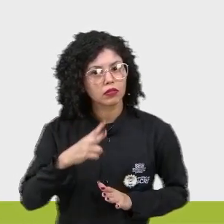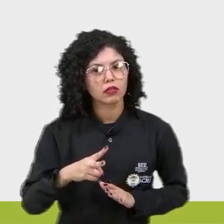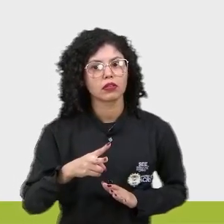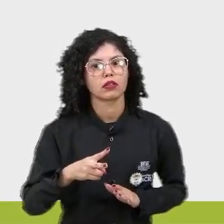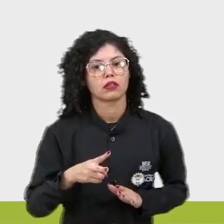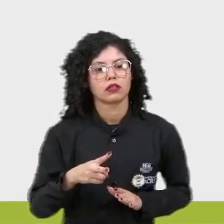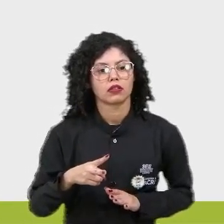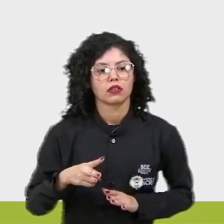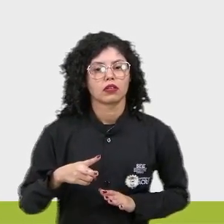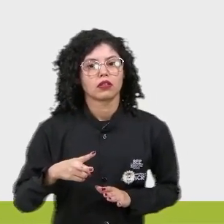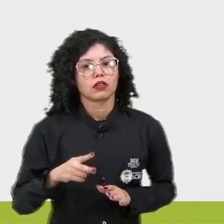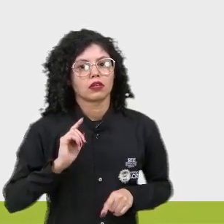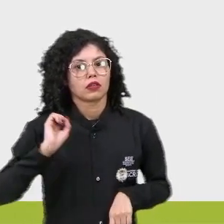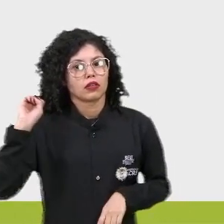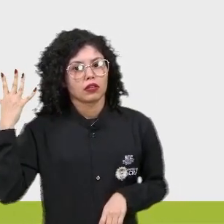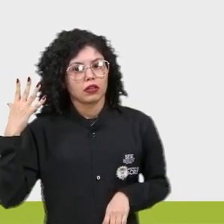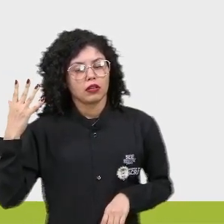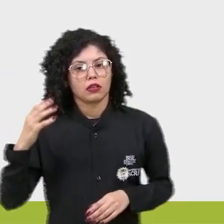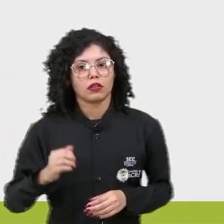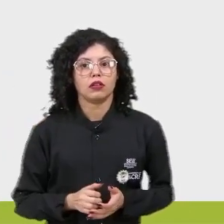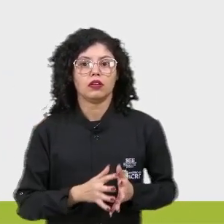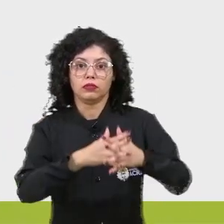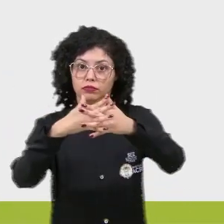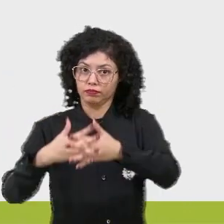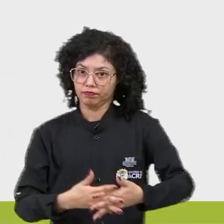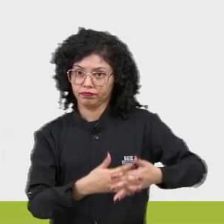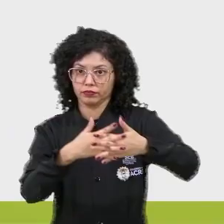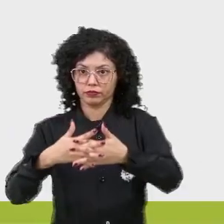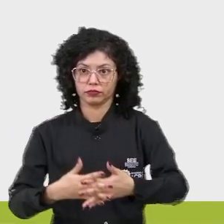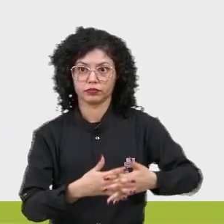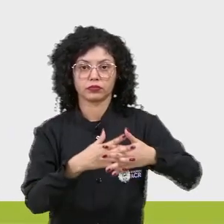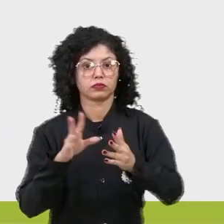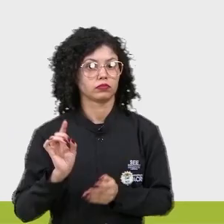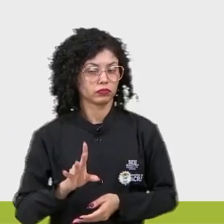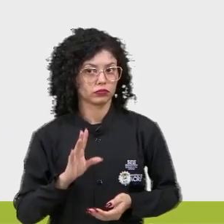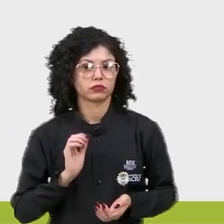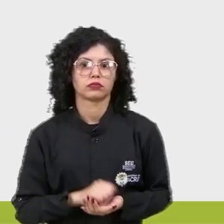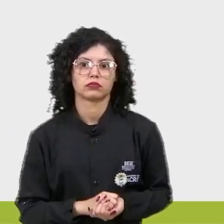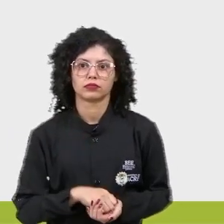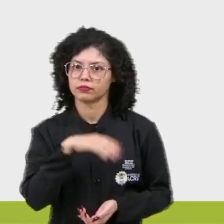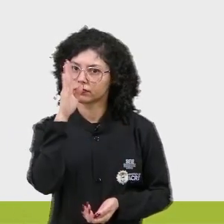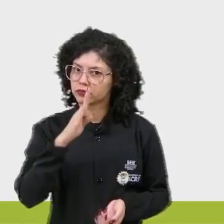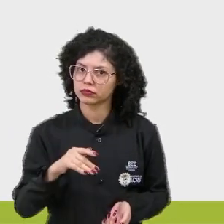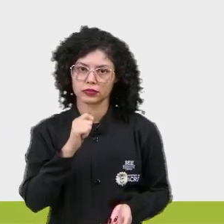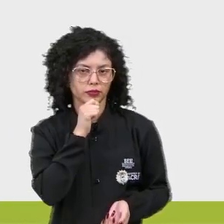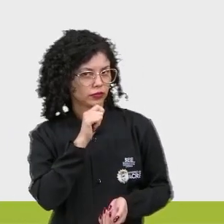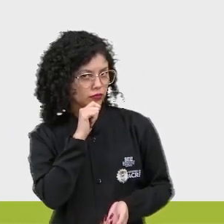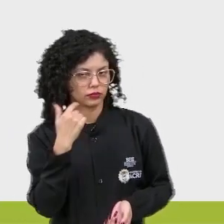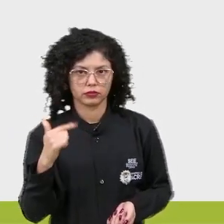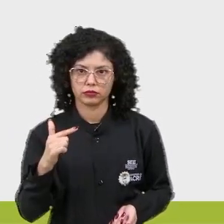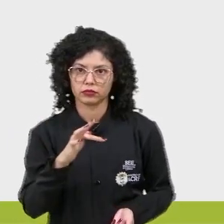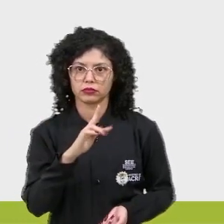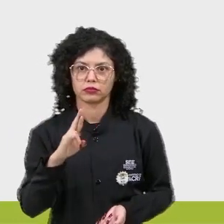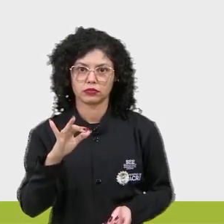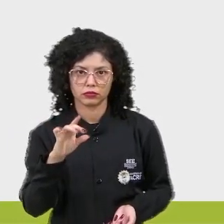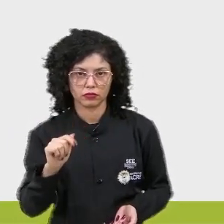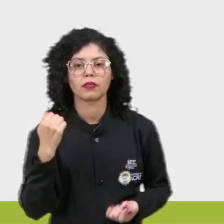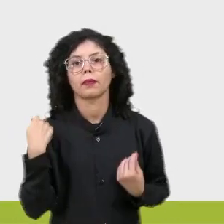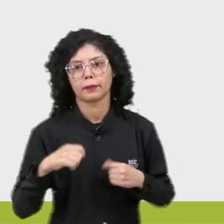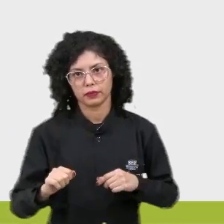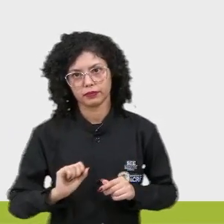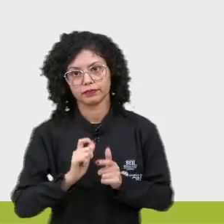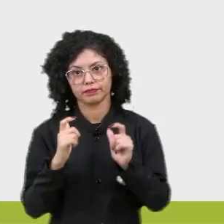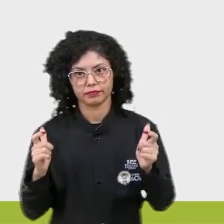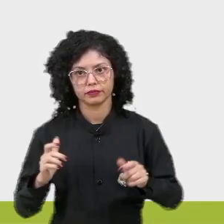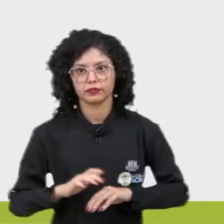o modal mais recorrente é o rodoviário. Então, o Brasil ele ainda não está bem servido de ferrovias, precisa um maior